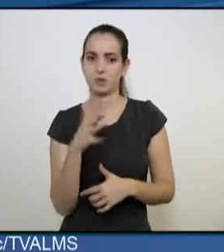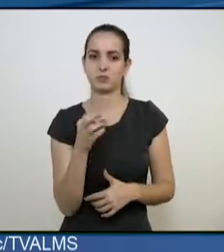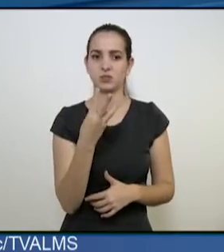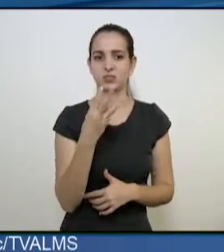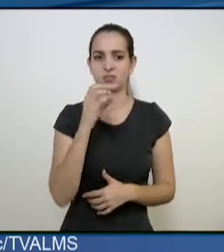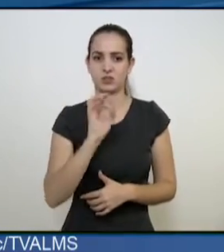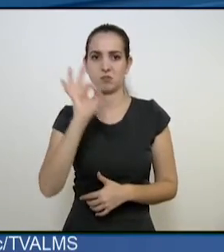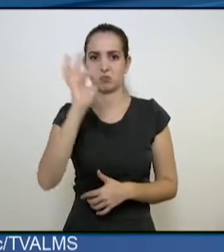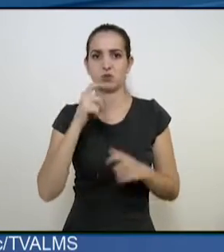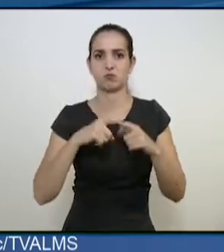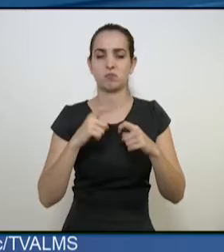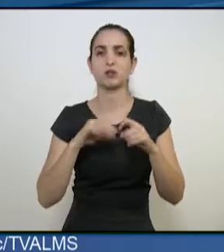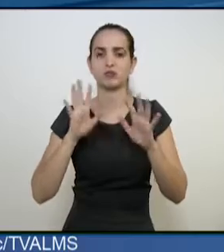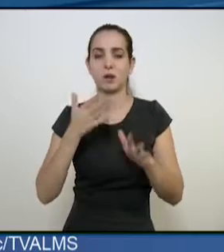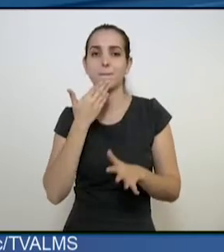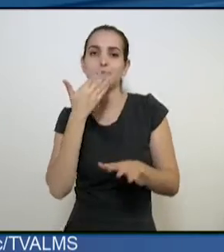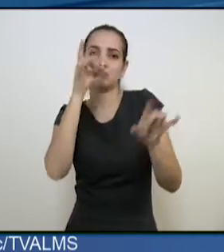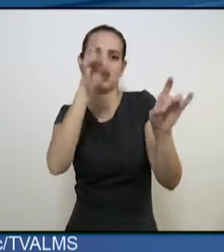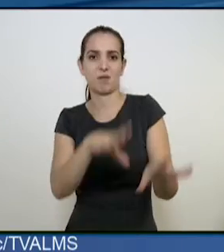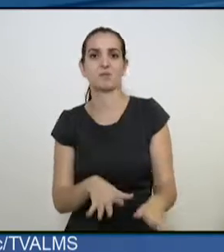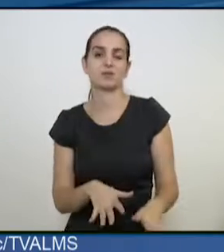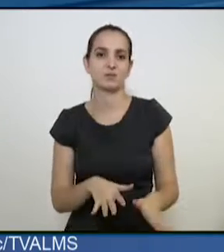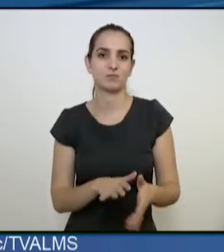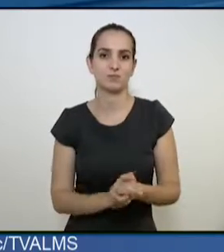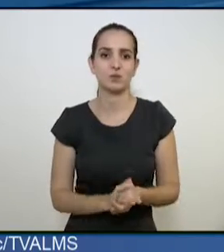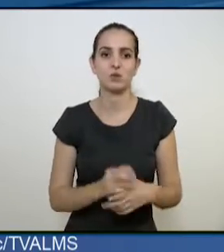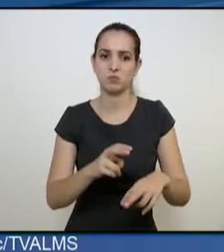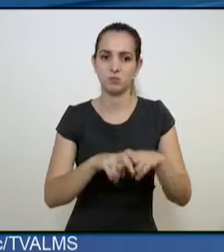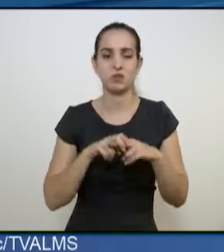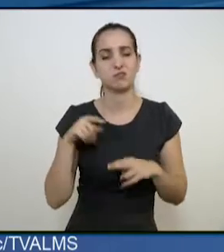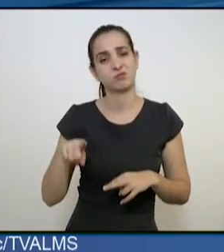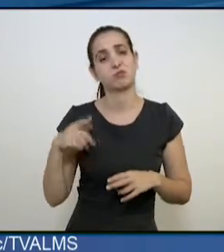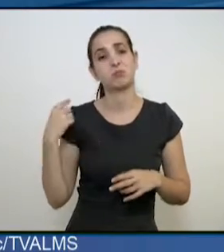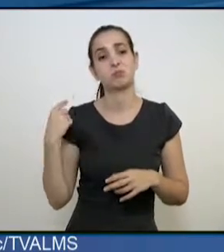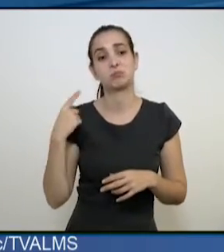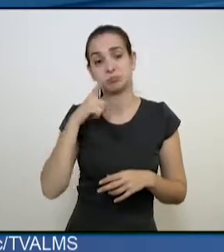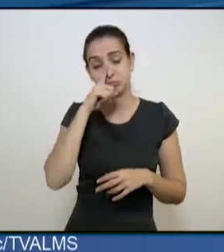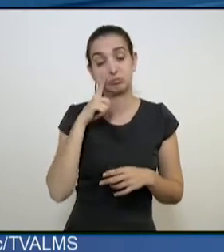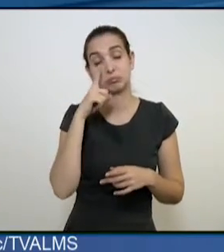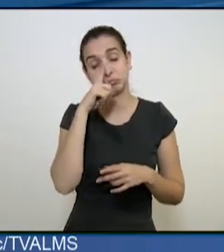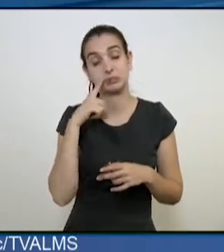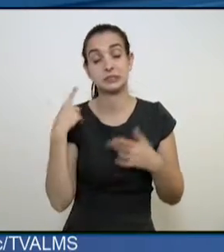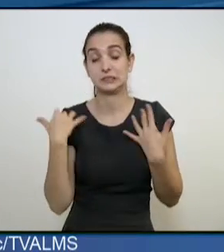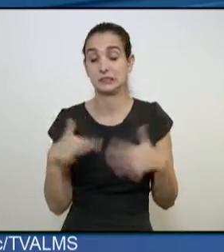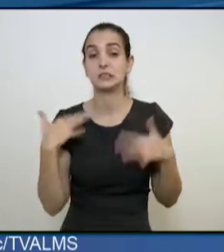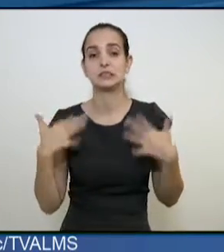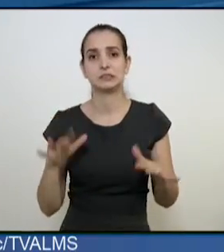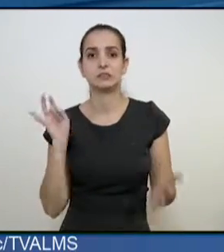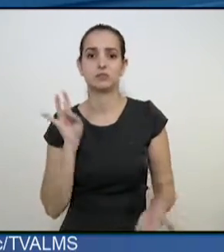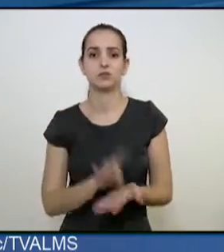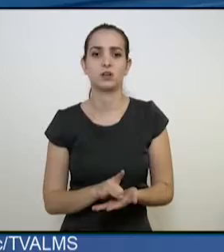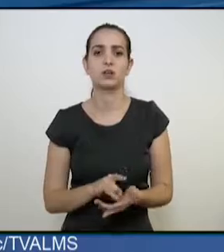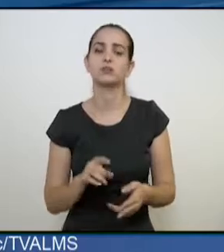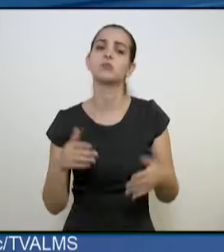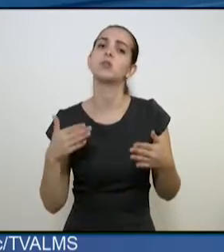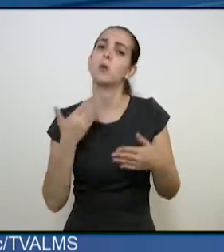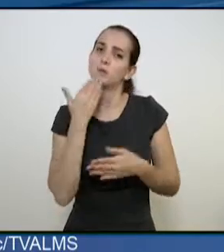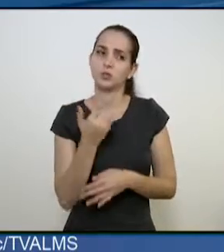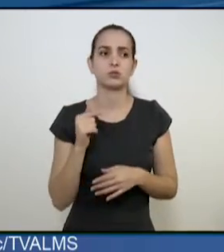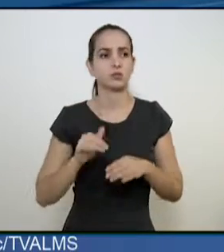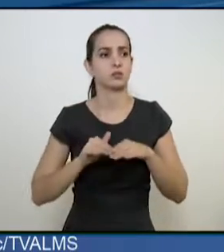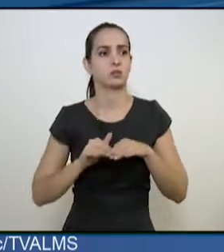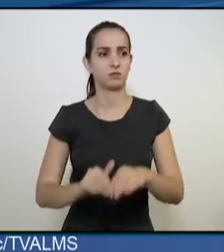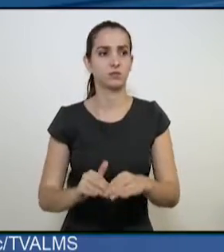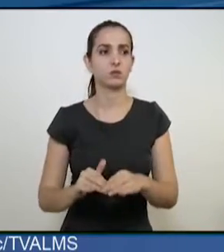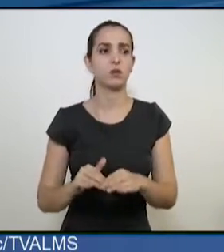pediram demissão. Então, o Estado era crítico. Tomara que essa intervenção traga os resultados